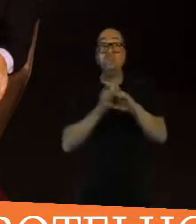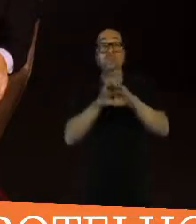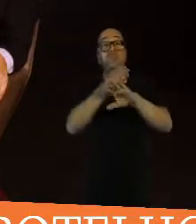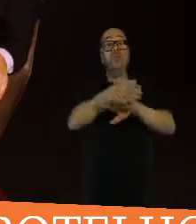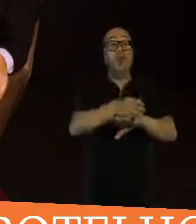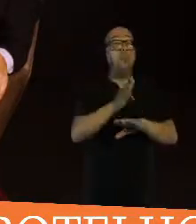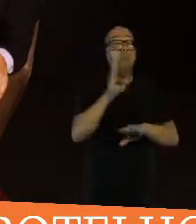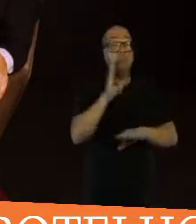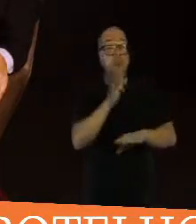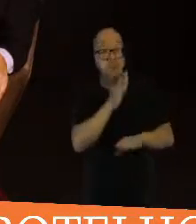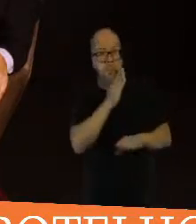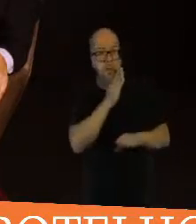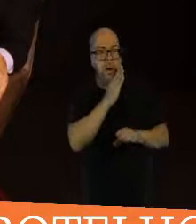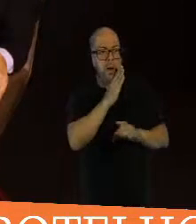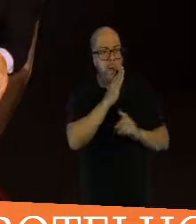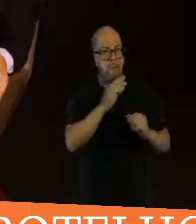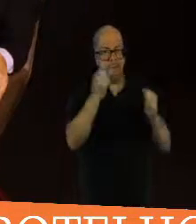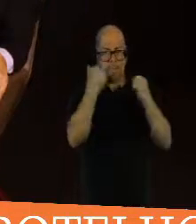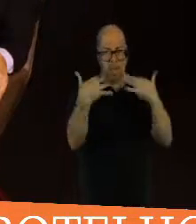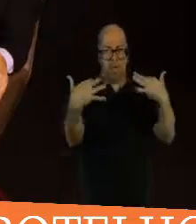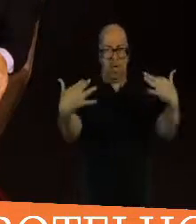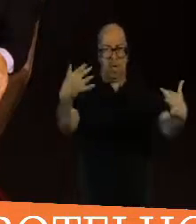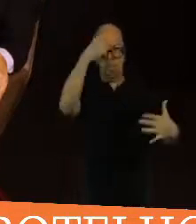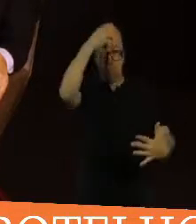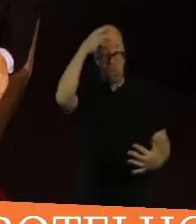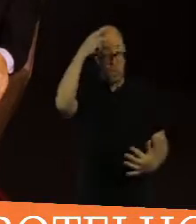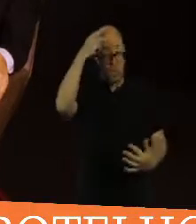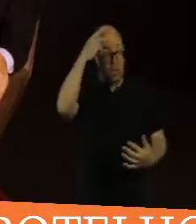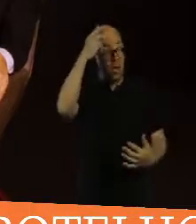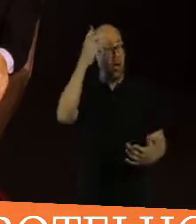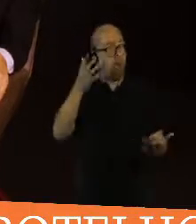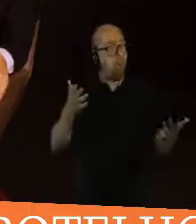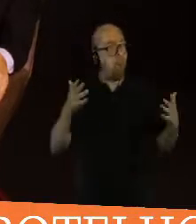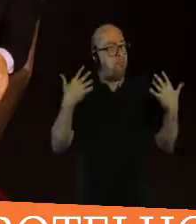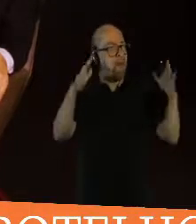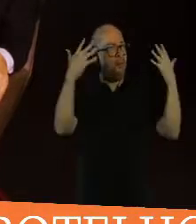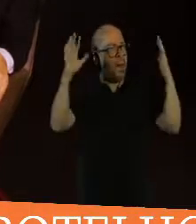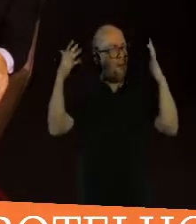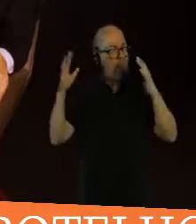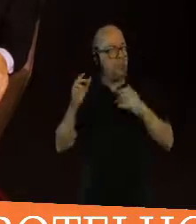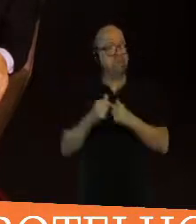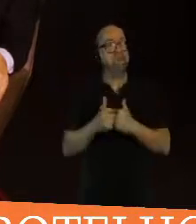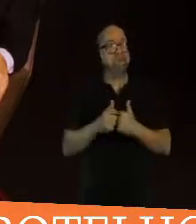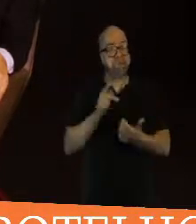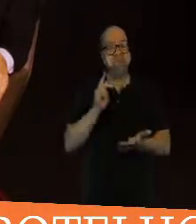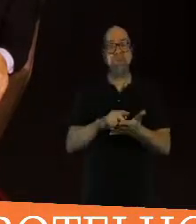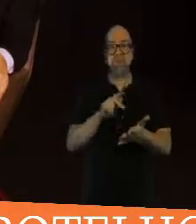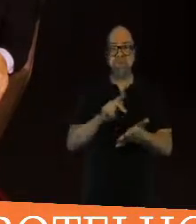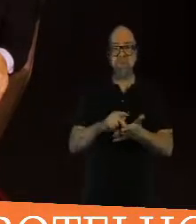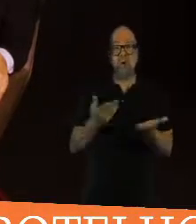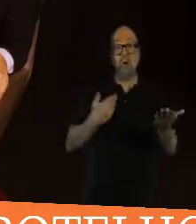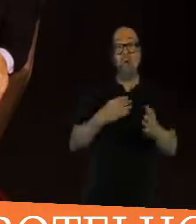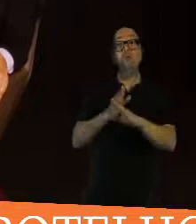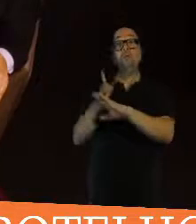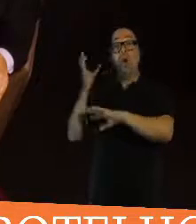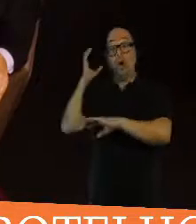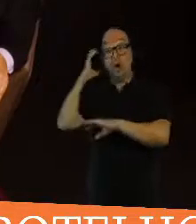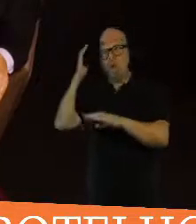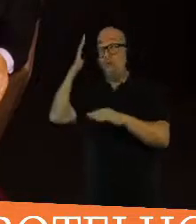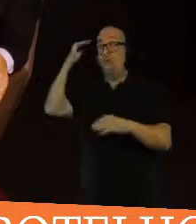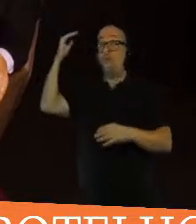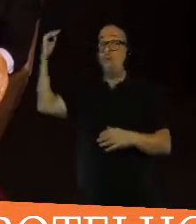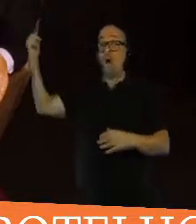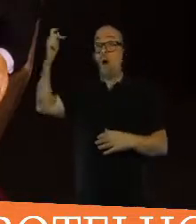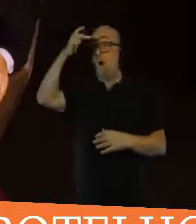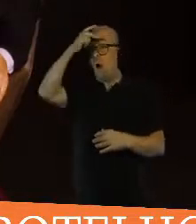retornou ao programa do Ari Barroso e fez, ele tocou de novo a música Vira e Mexe, e foi sucesso imediato. Ele recebeu